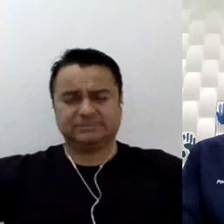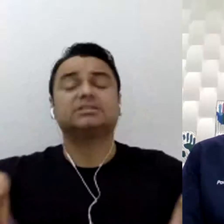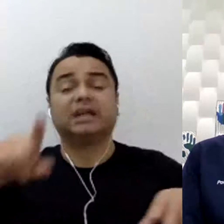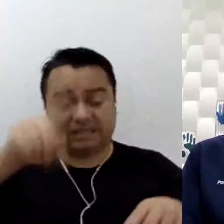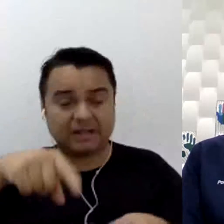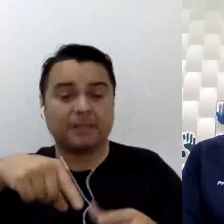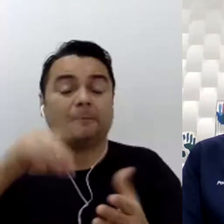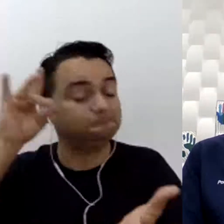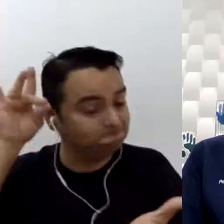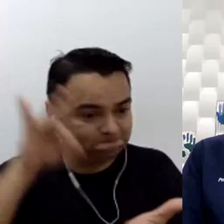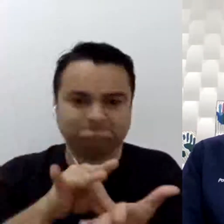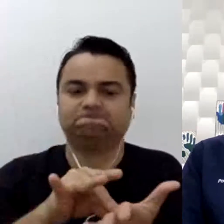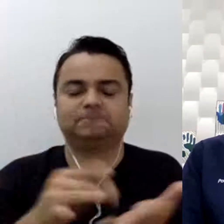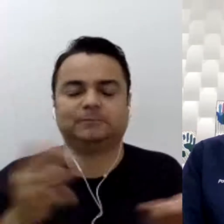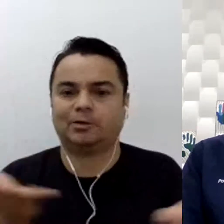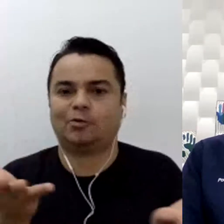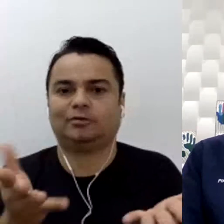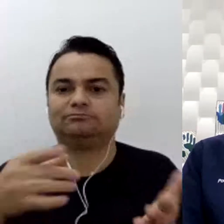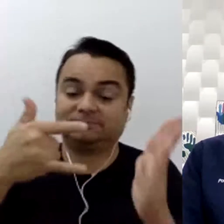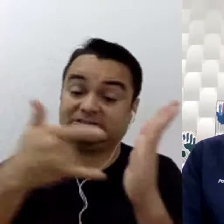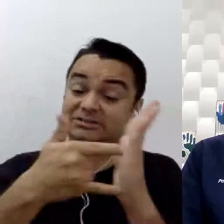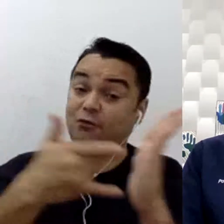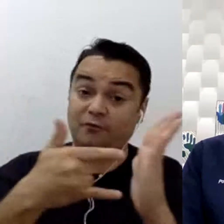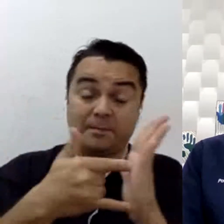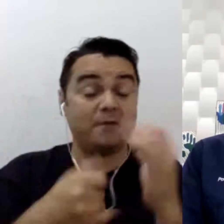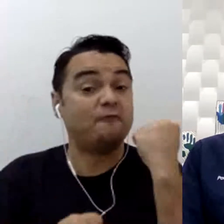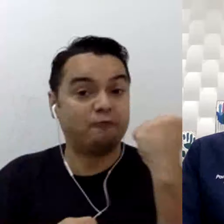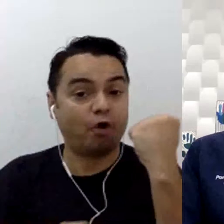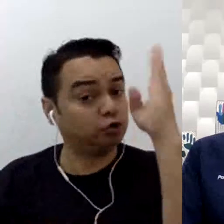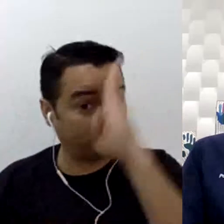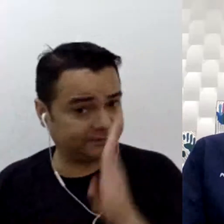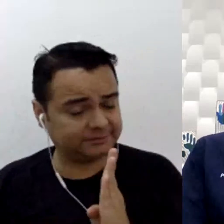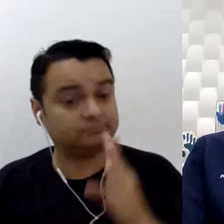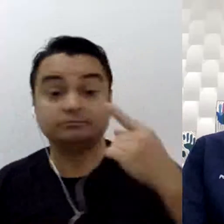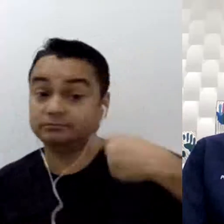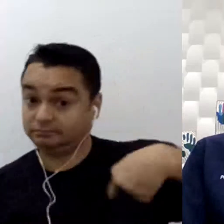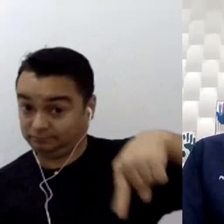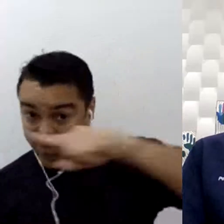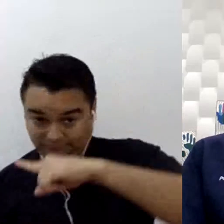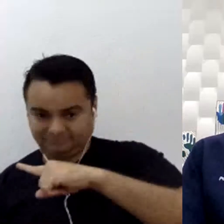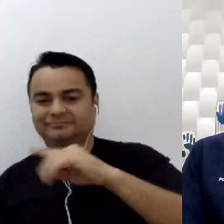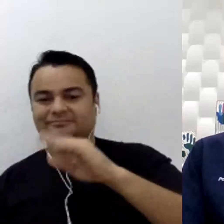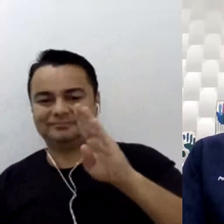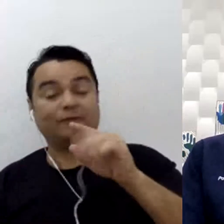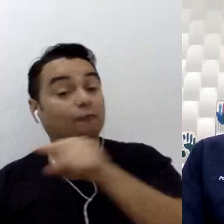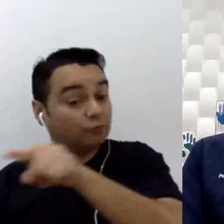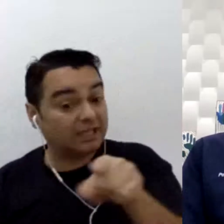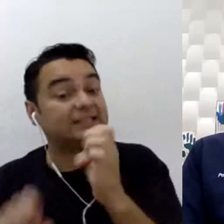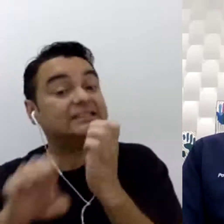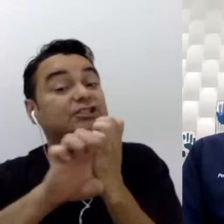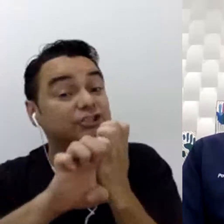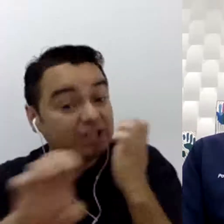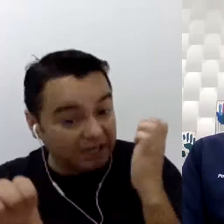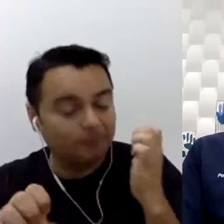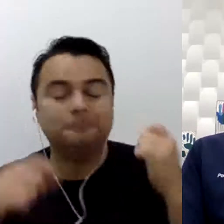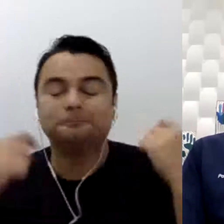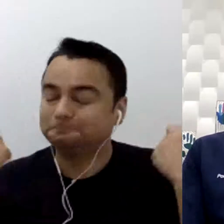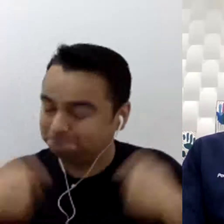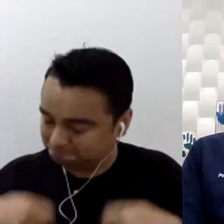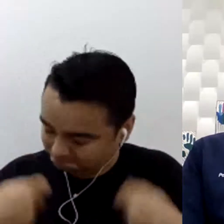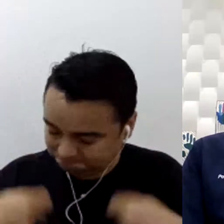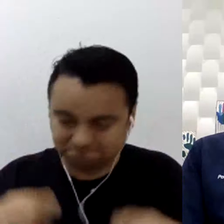realidade atual e está sendo desenvolvida fortemente no Brasil. E nós, vocês como engenheiros, têm que